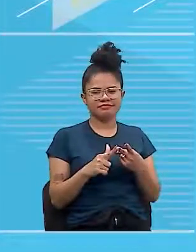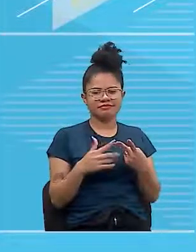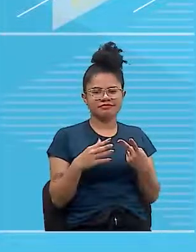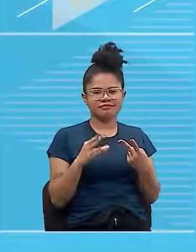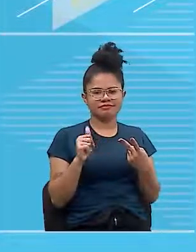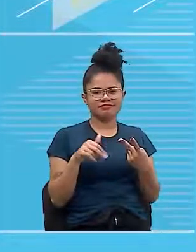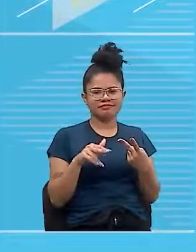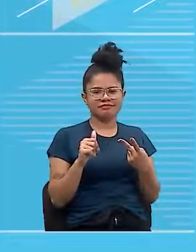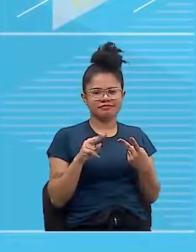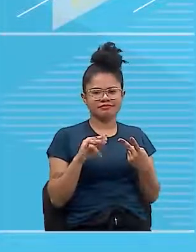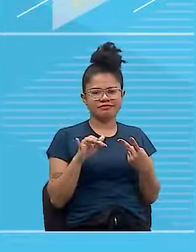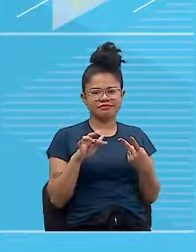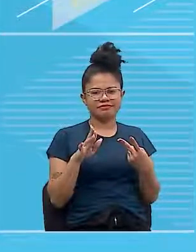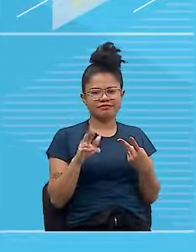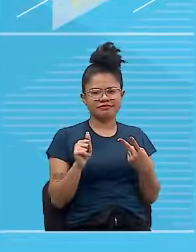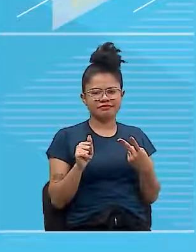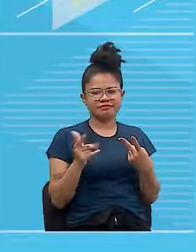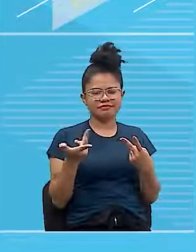bom obrigada